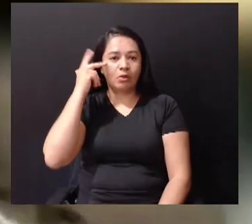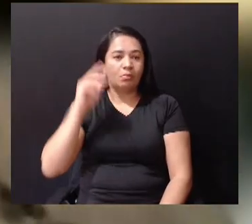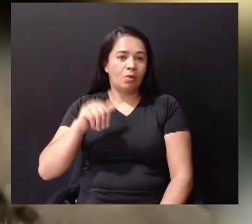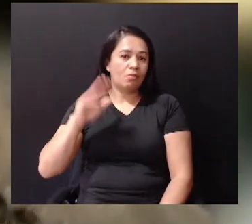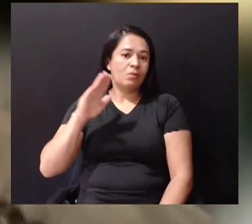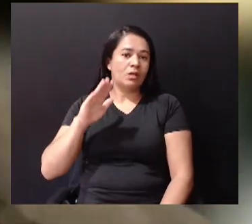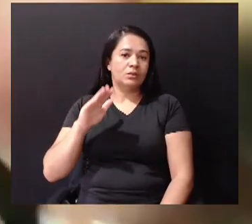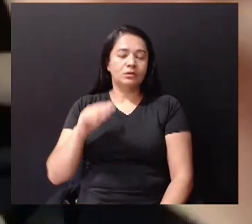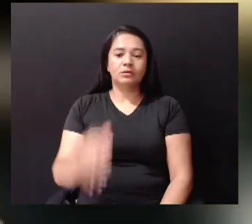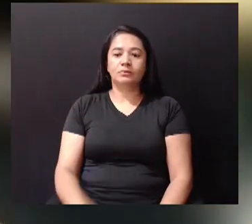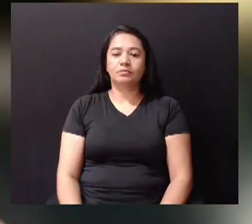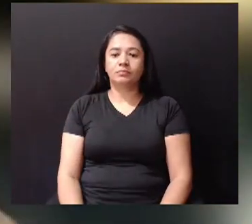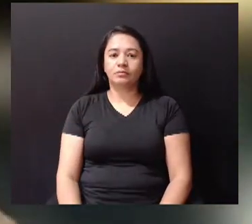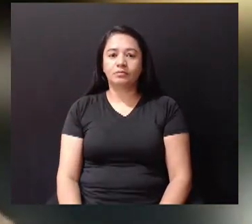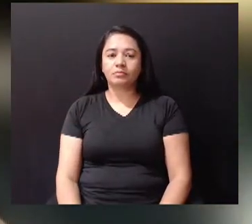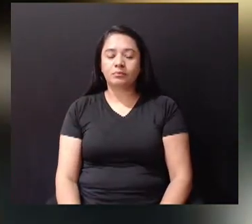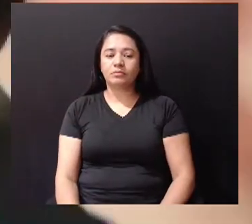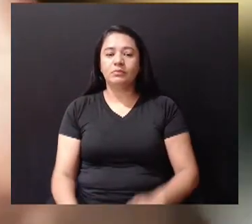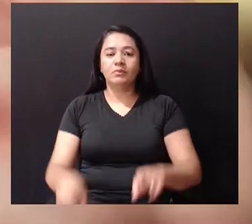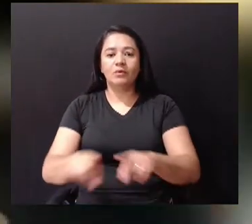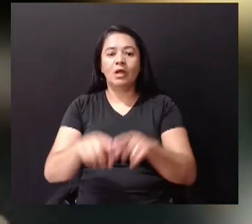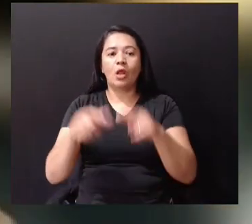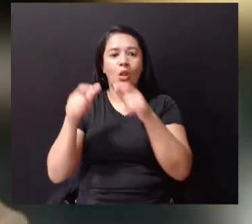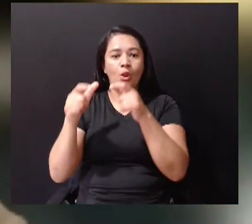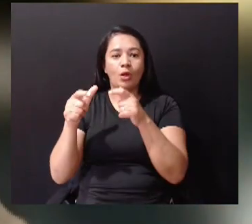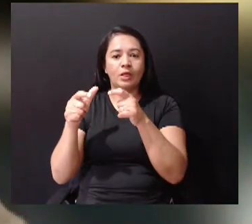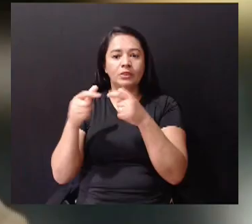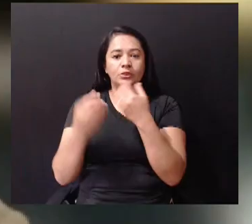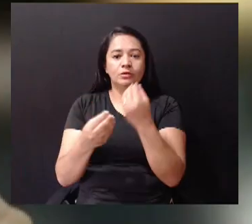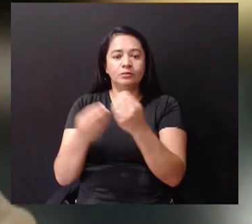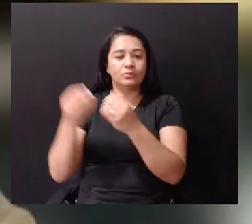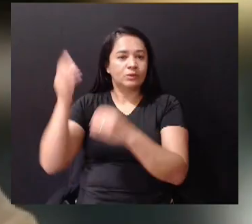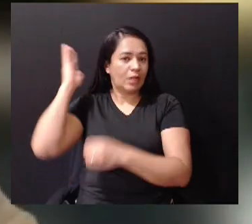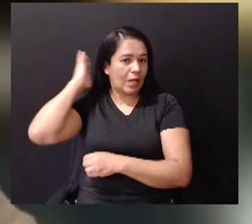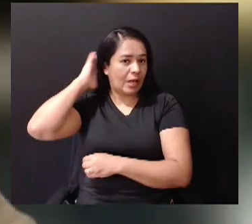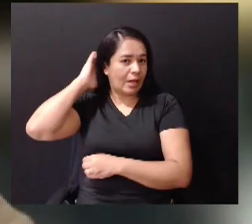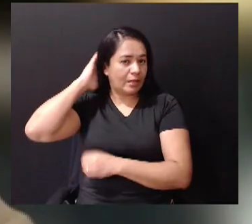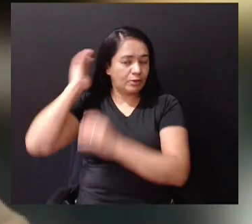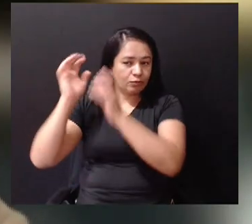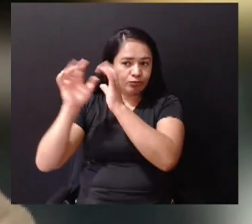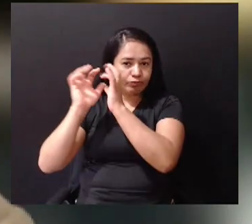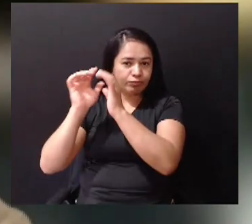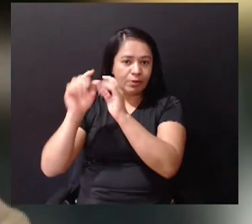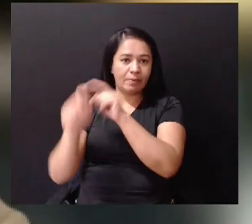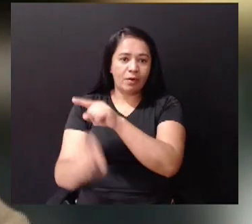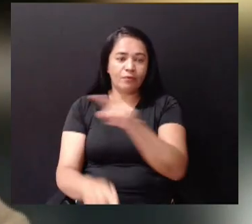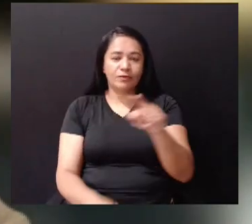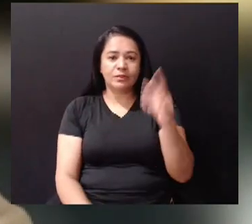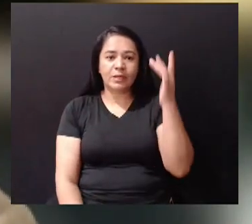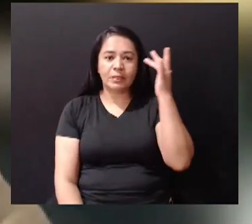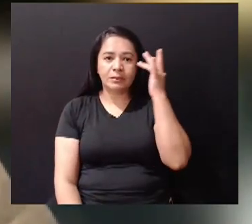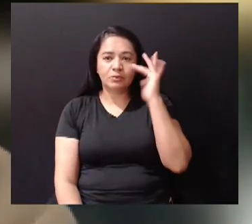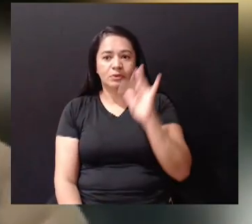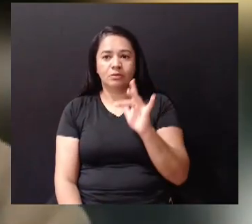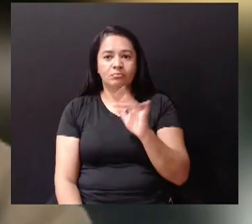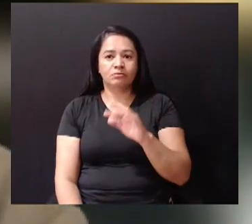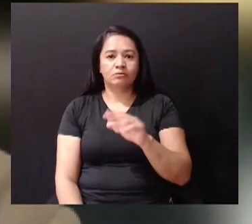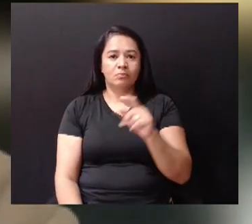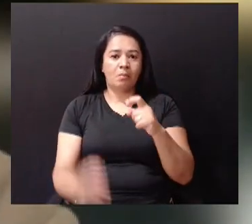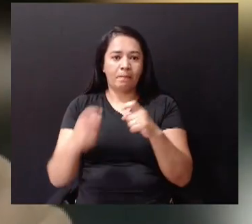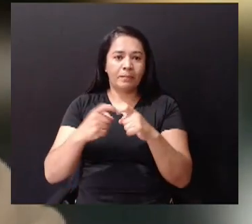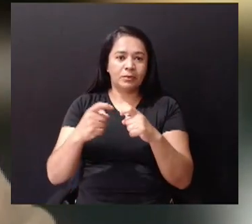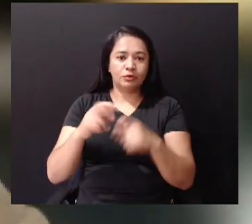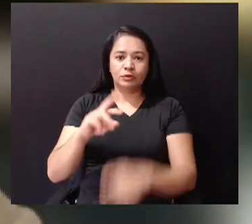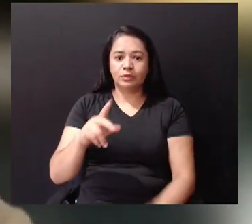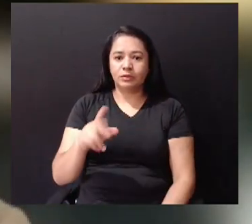ele está localizado aqui na fossa posterior. Agora, talvez para quem não seja médico, a localização menos